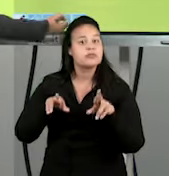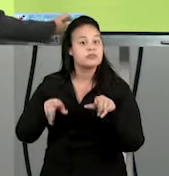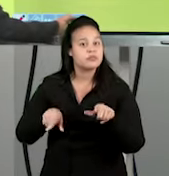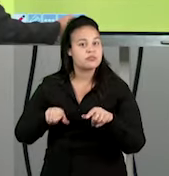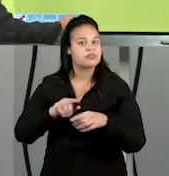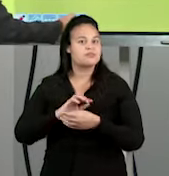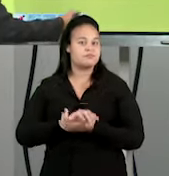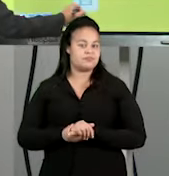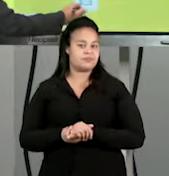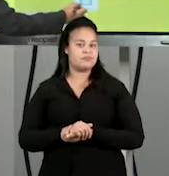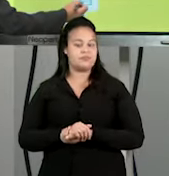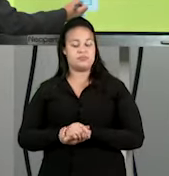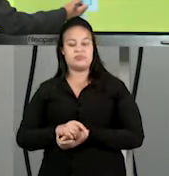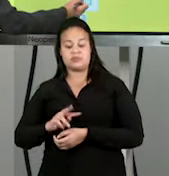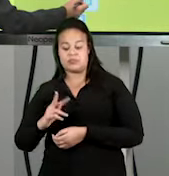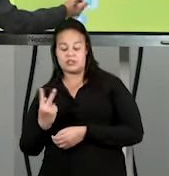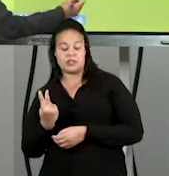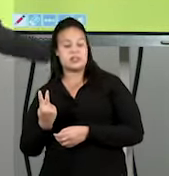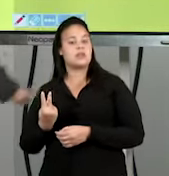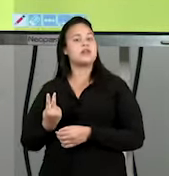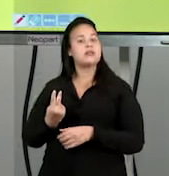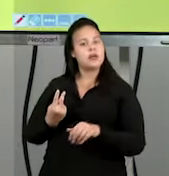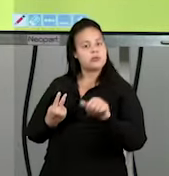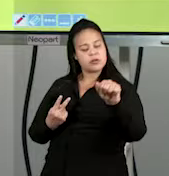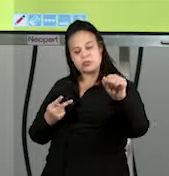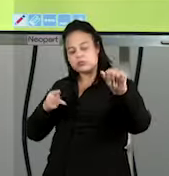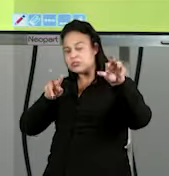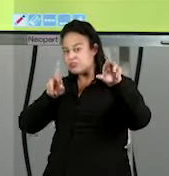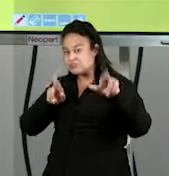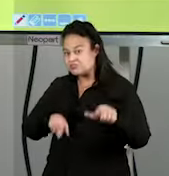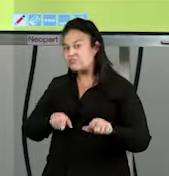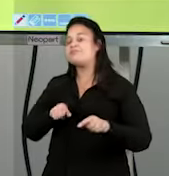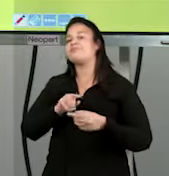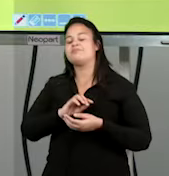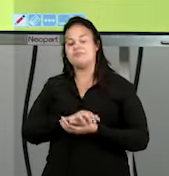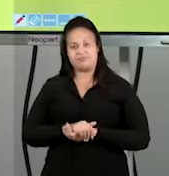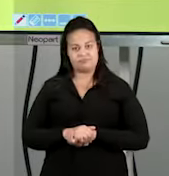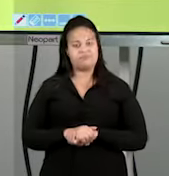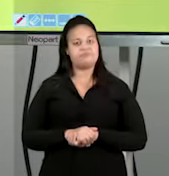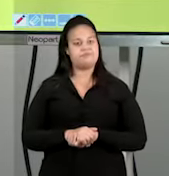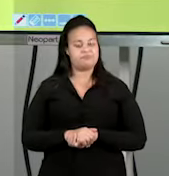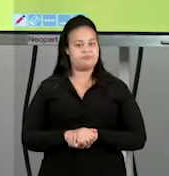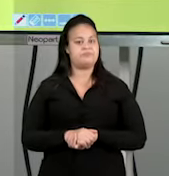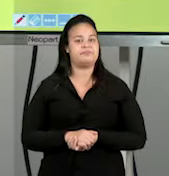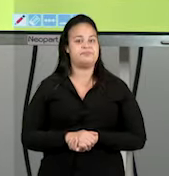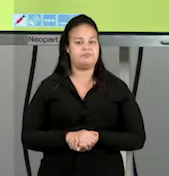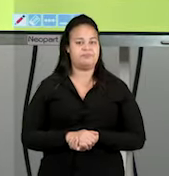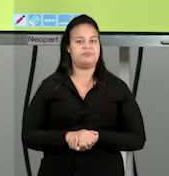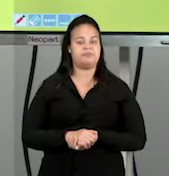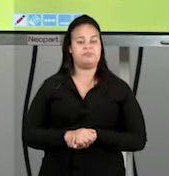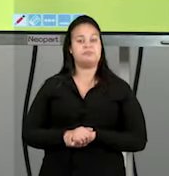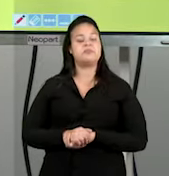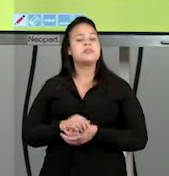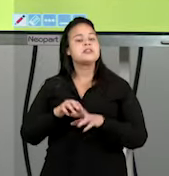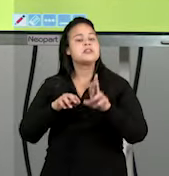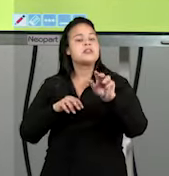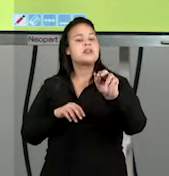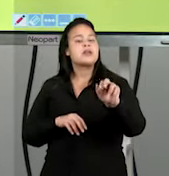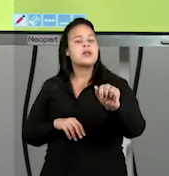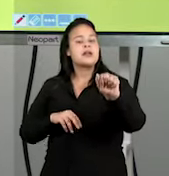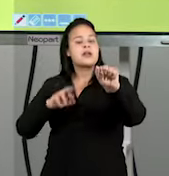Do hexágono inscrito, o apótema é diferente do raio